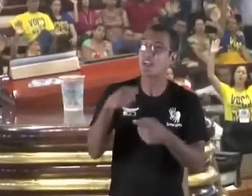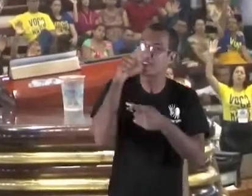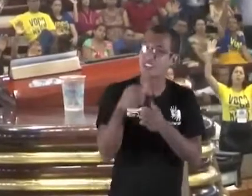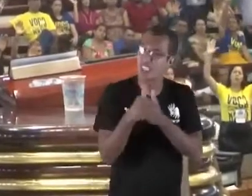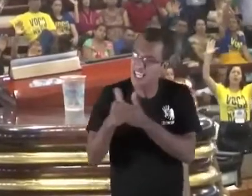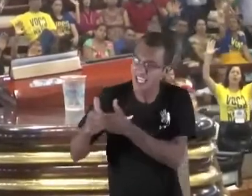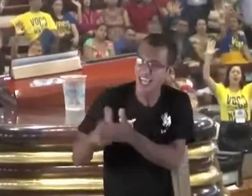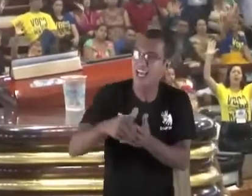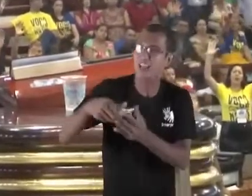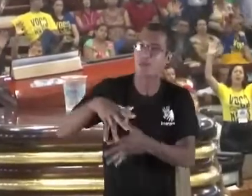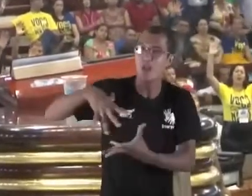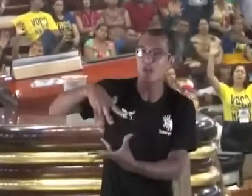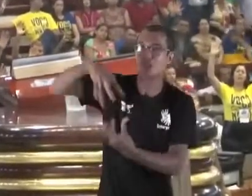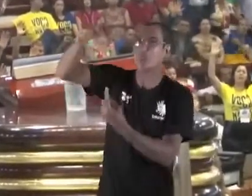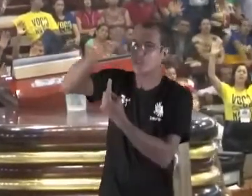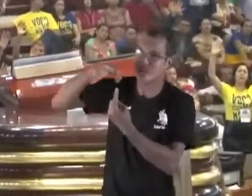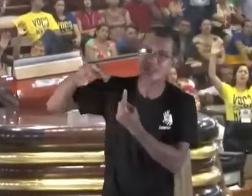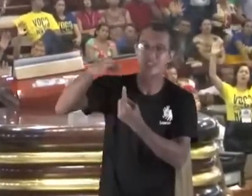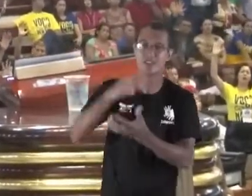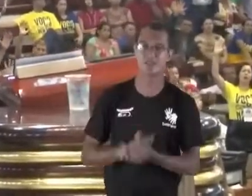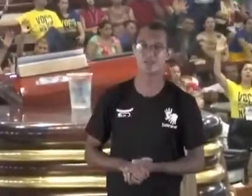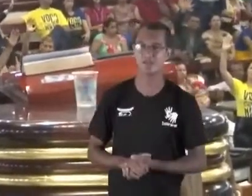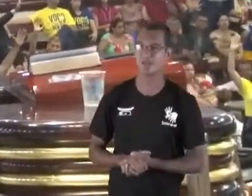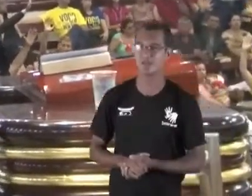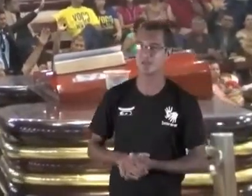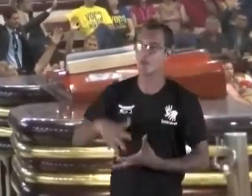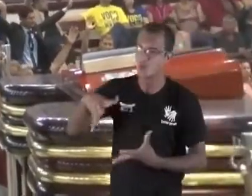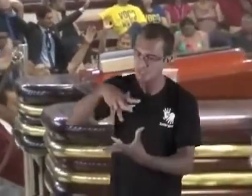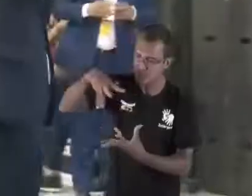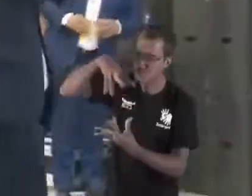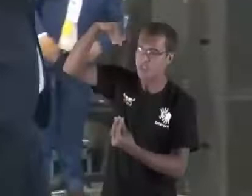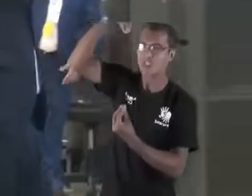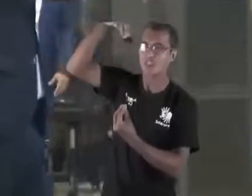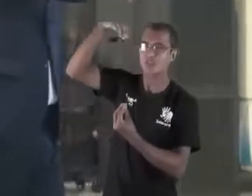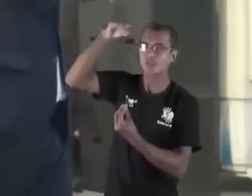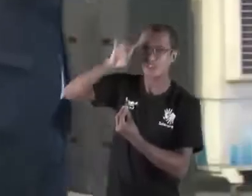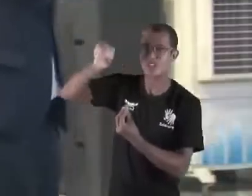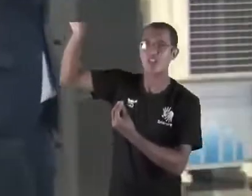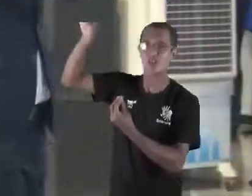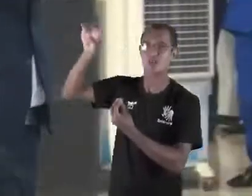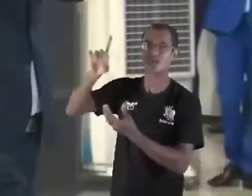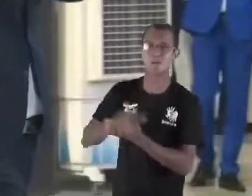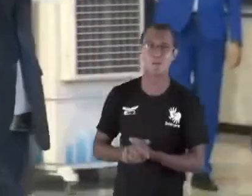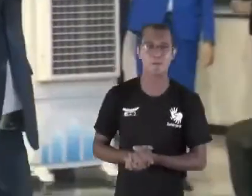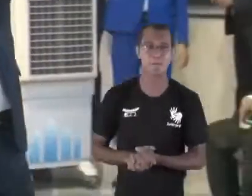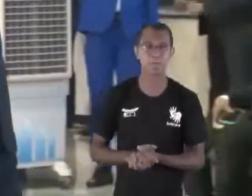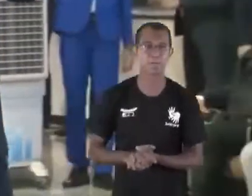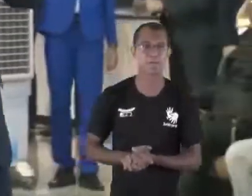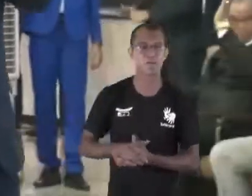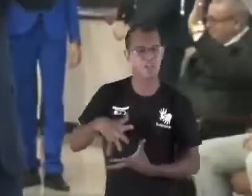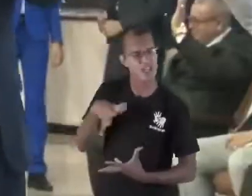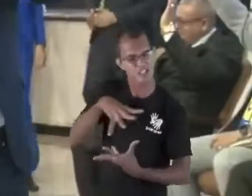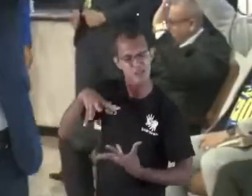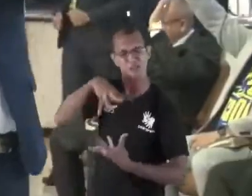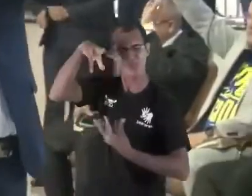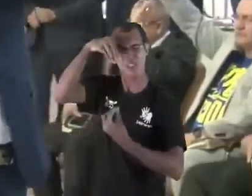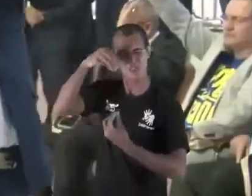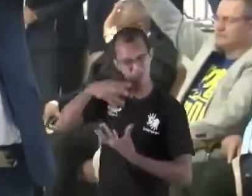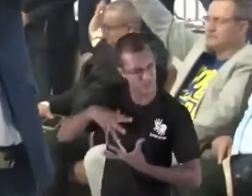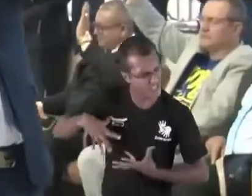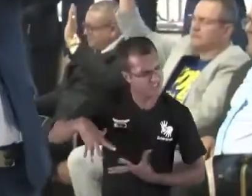guiado pelo espírito. Espírito, espírito, espírito, espírito,